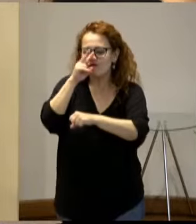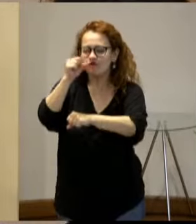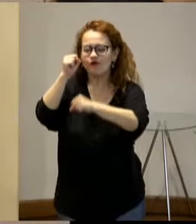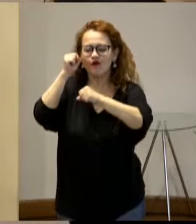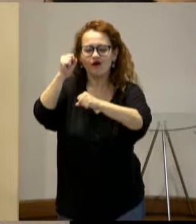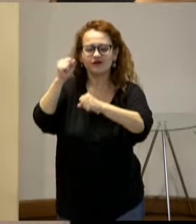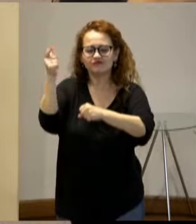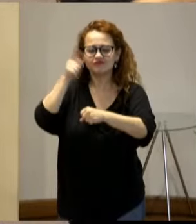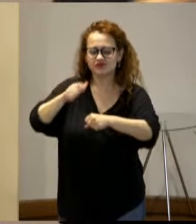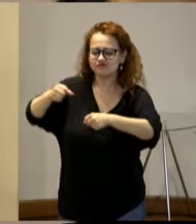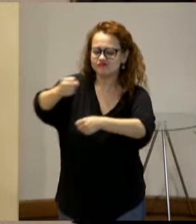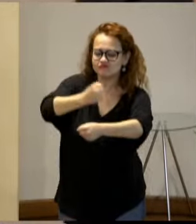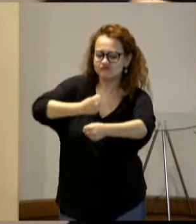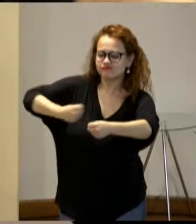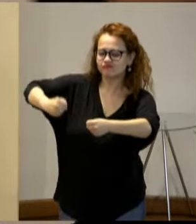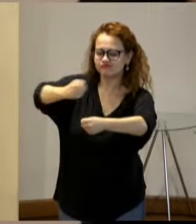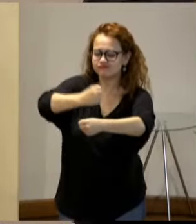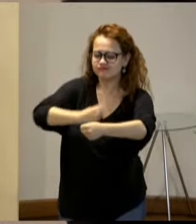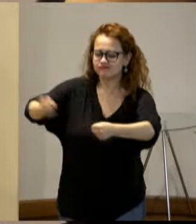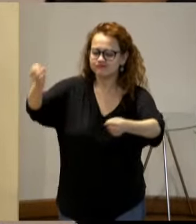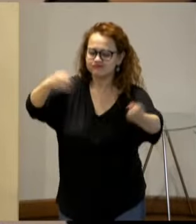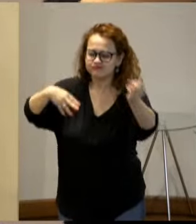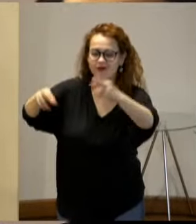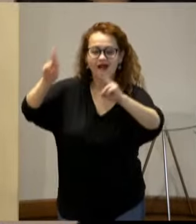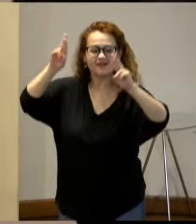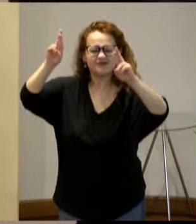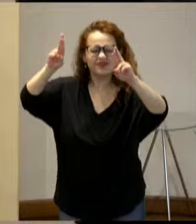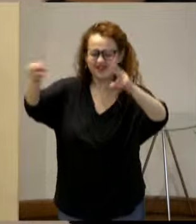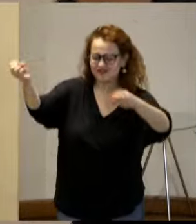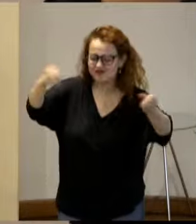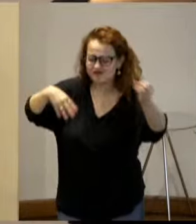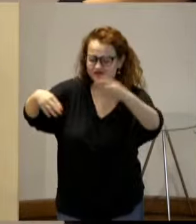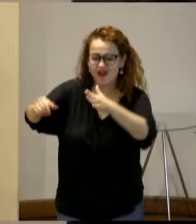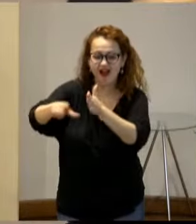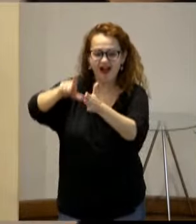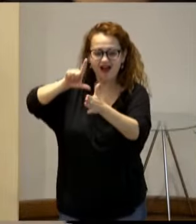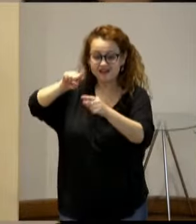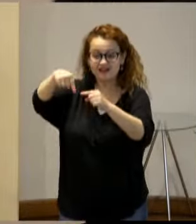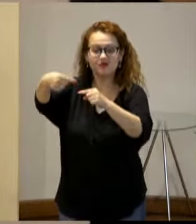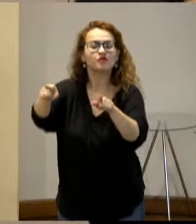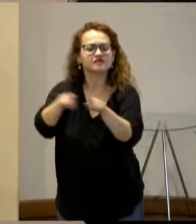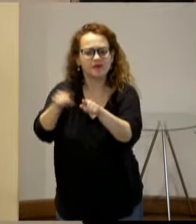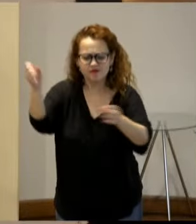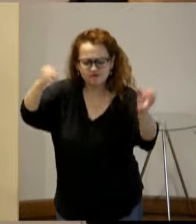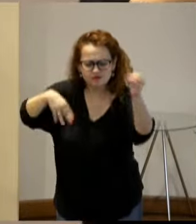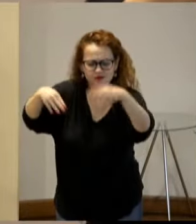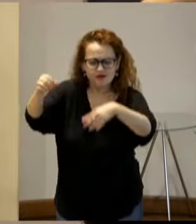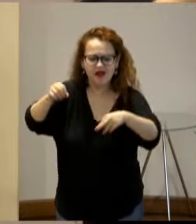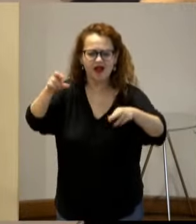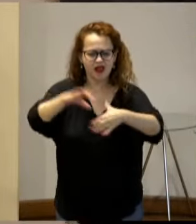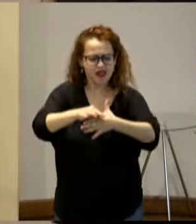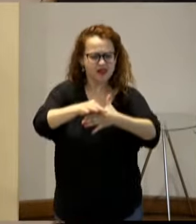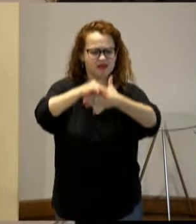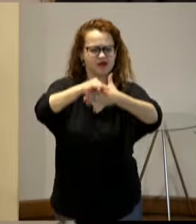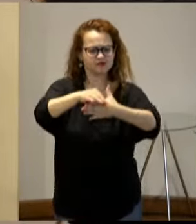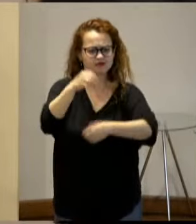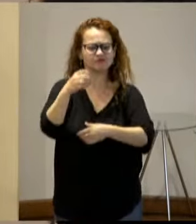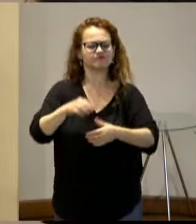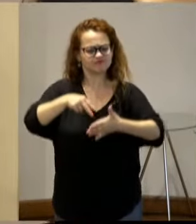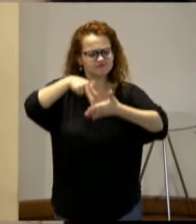panela. Folhas frescas de esperança, antes e depois do cozimento. Liderança e firmeza para